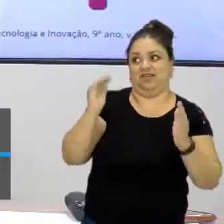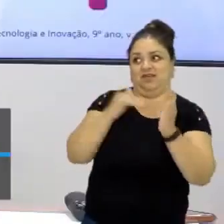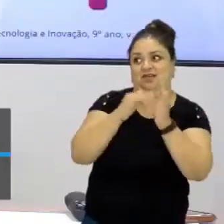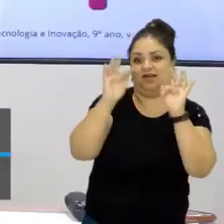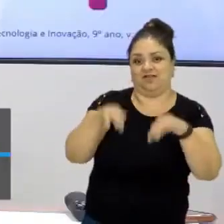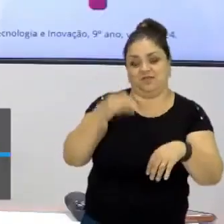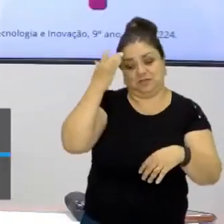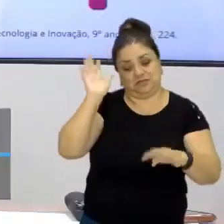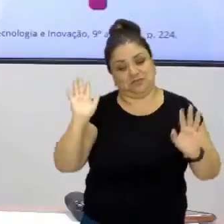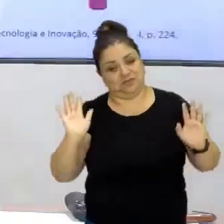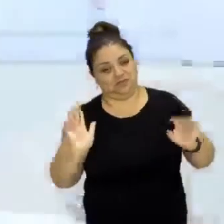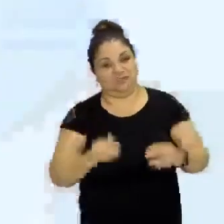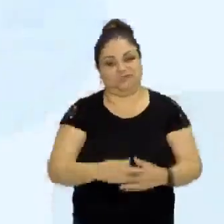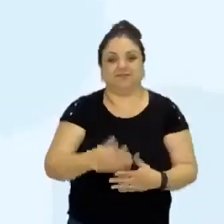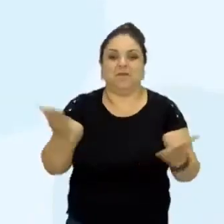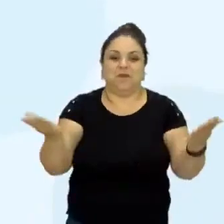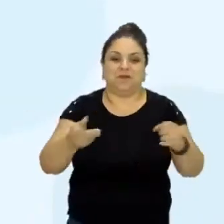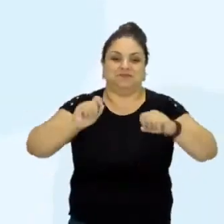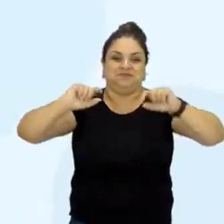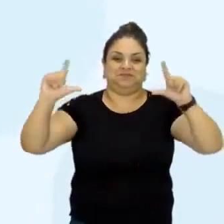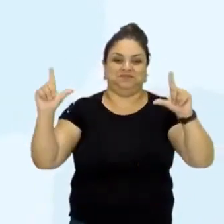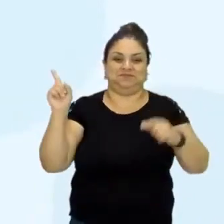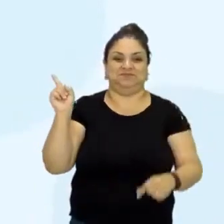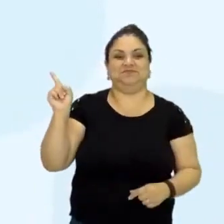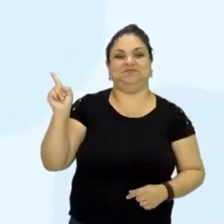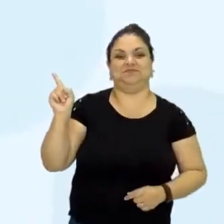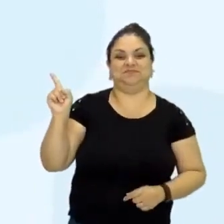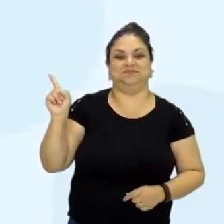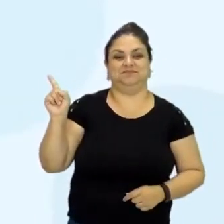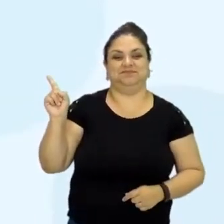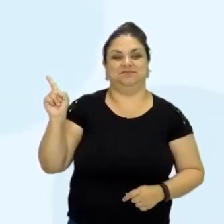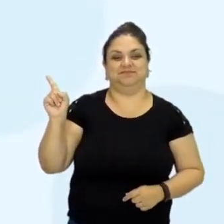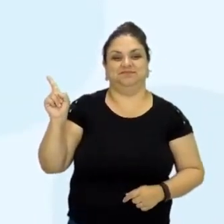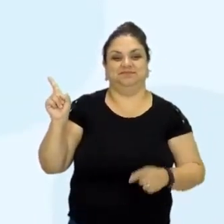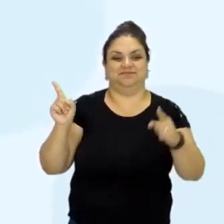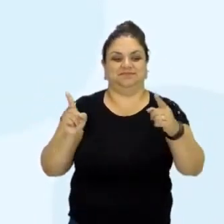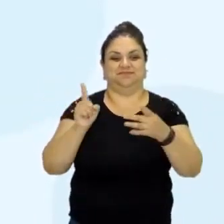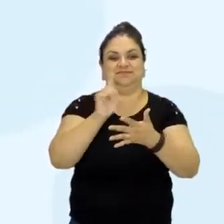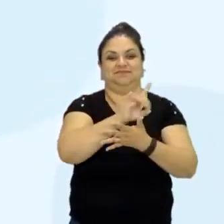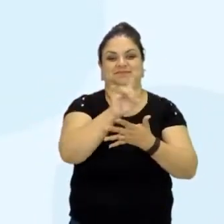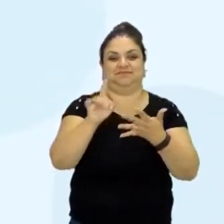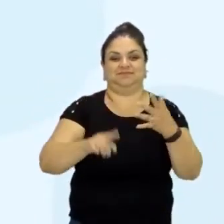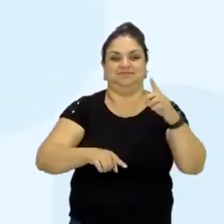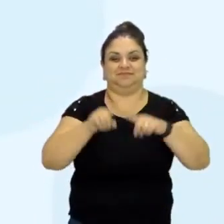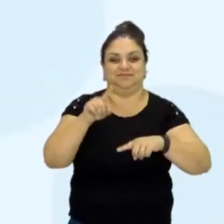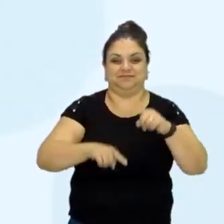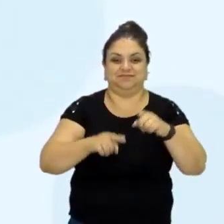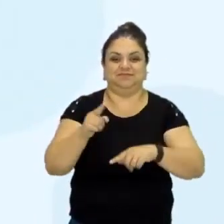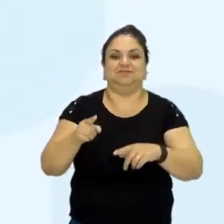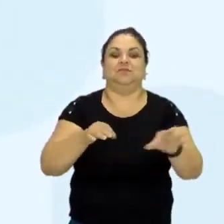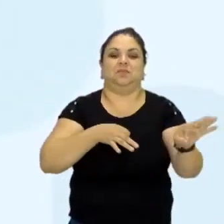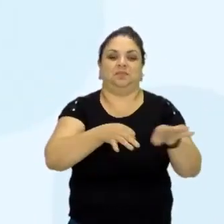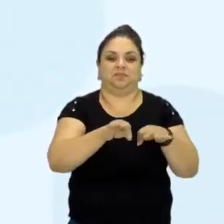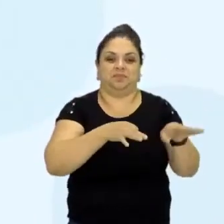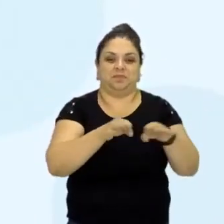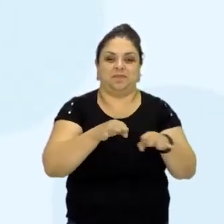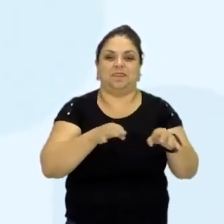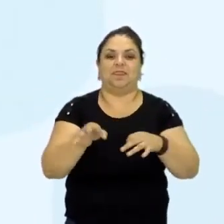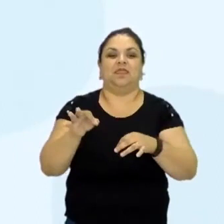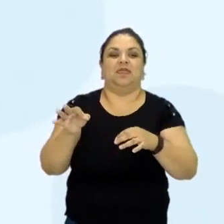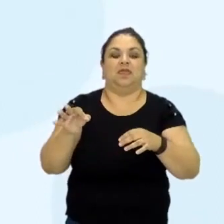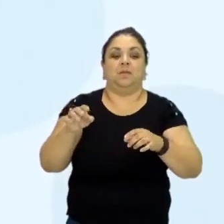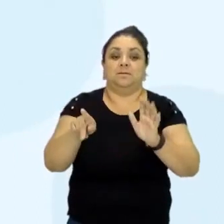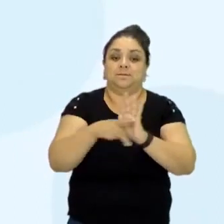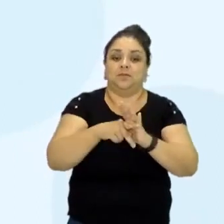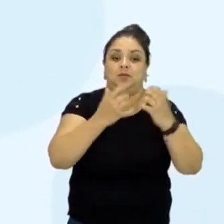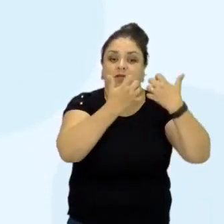Exato. Então, aí na tela para vocês, caracterizar os materiais produzidos por intermédio de equipamentos e recursos existentes